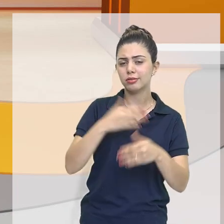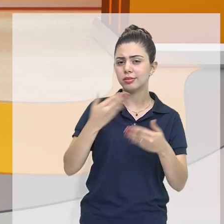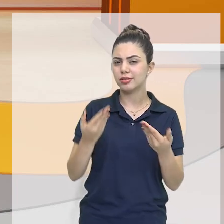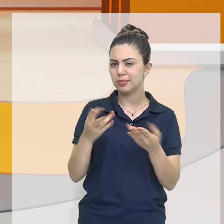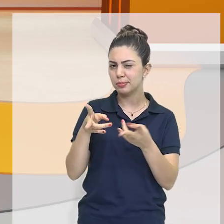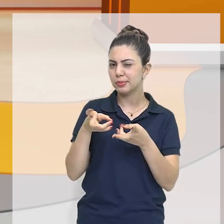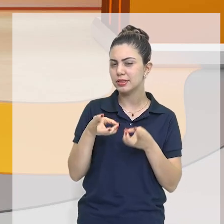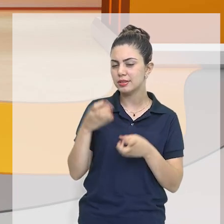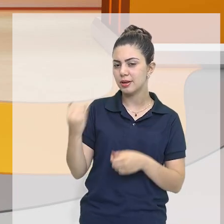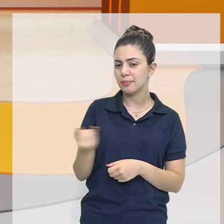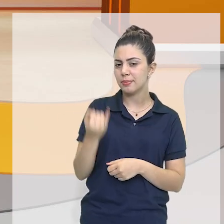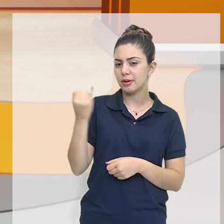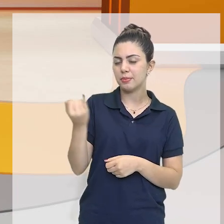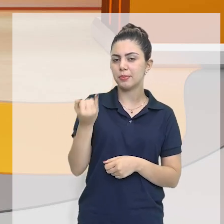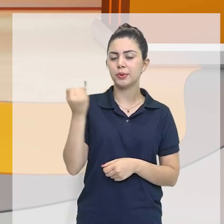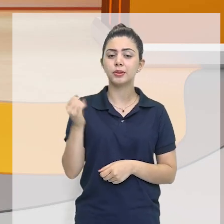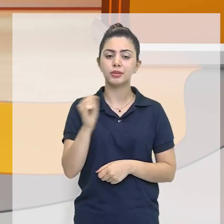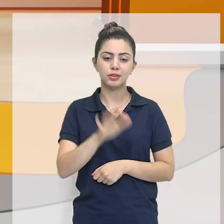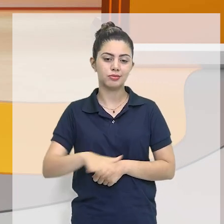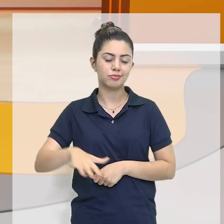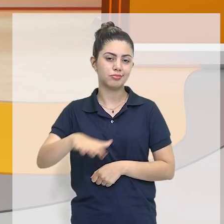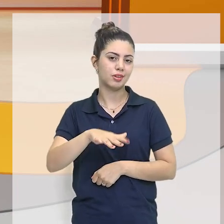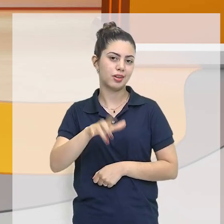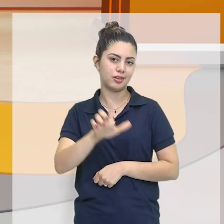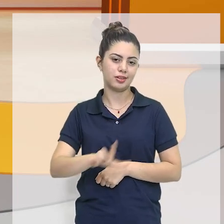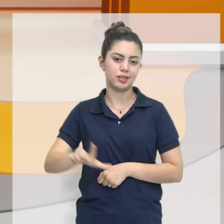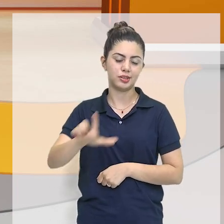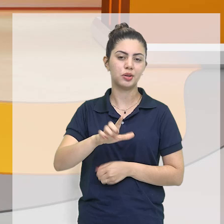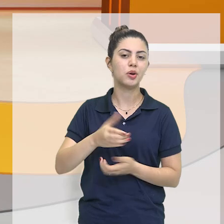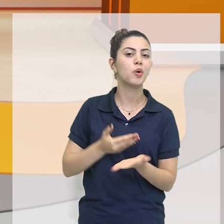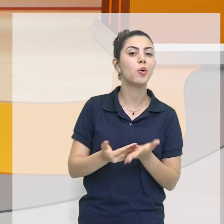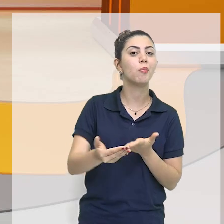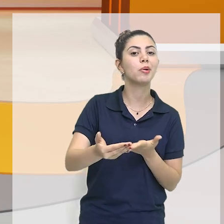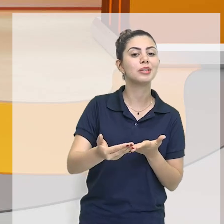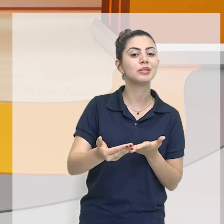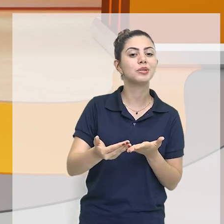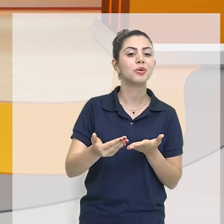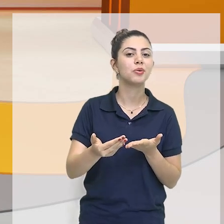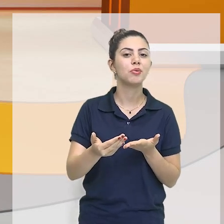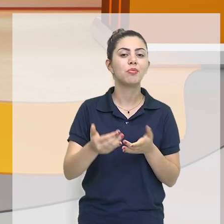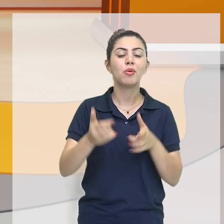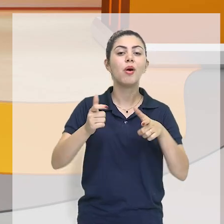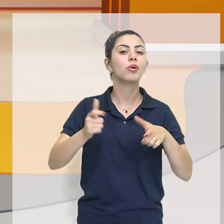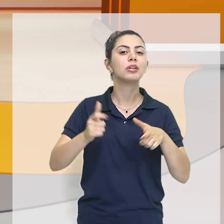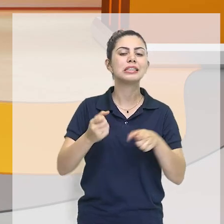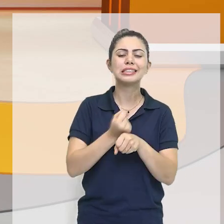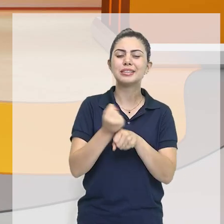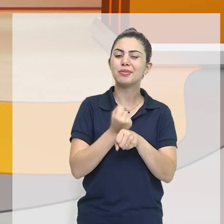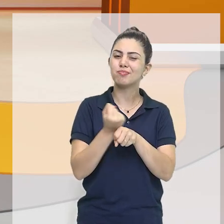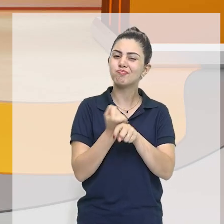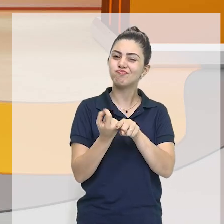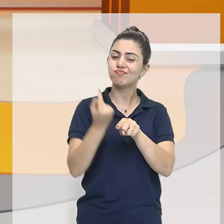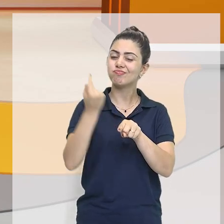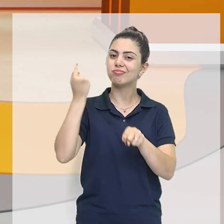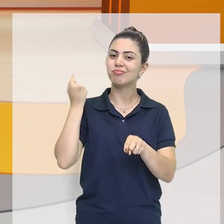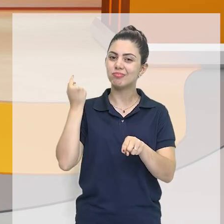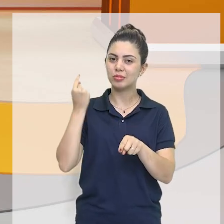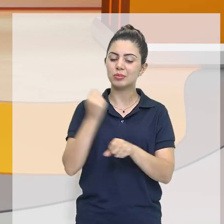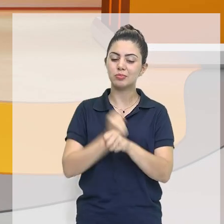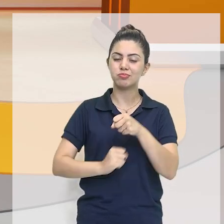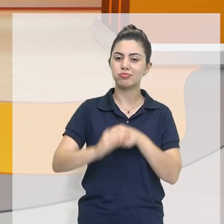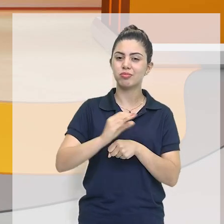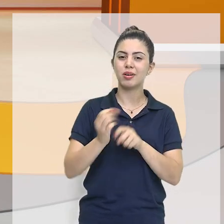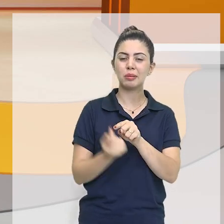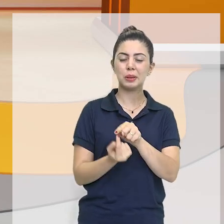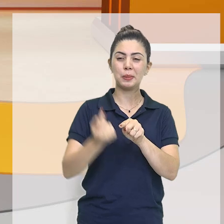importância dessa construção literária que vem, né, de séculos anteriormente a Cristo, mas